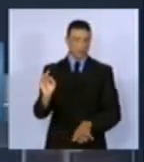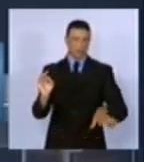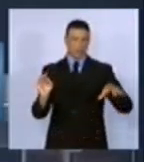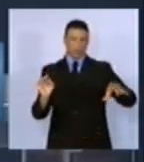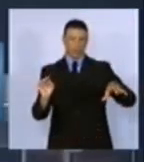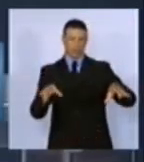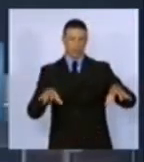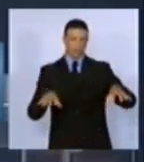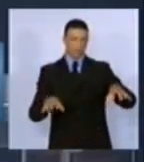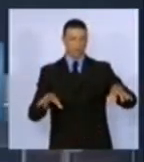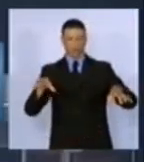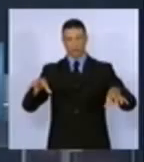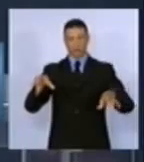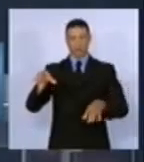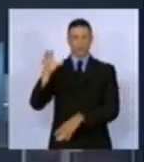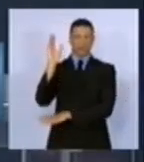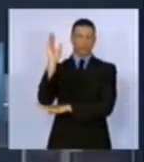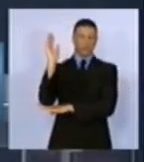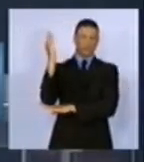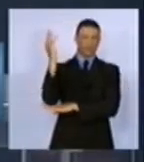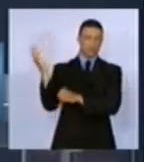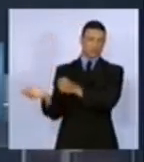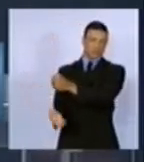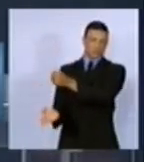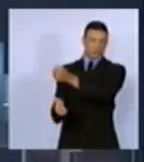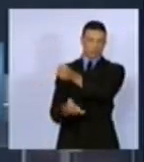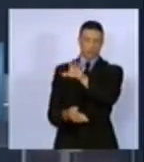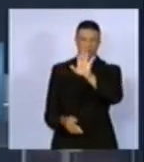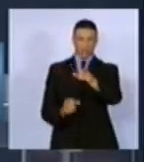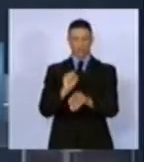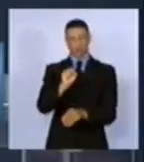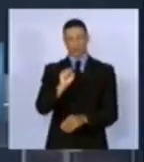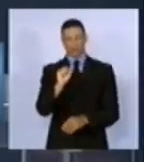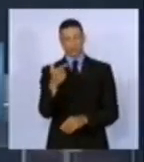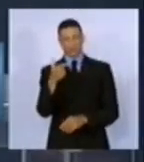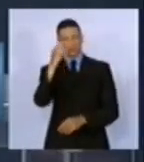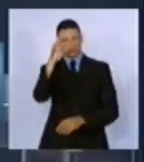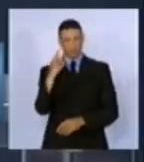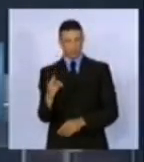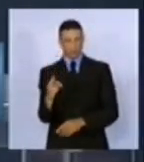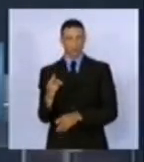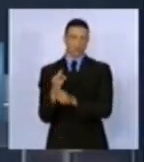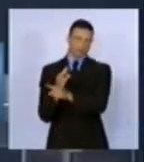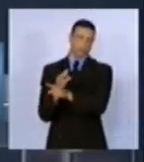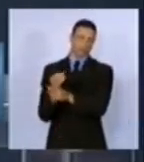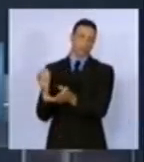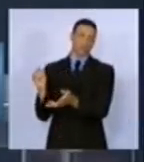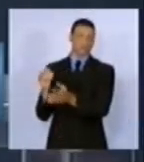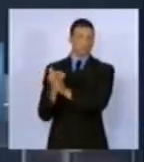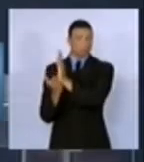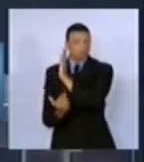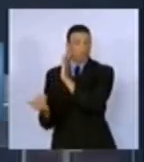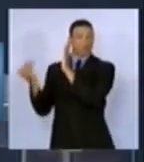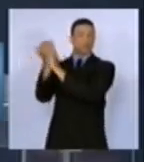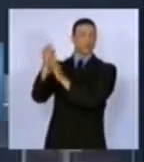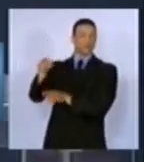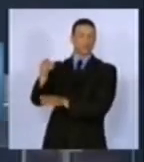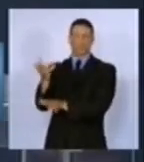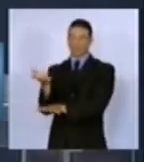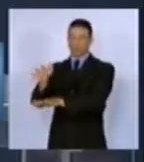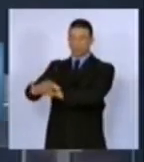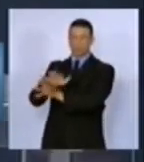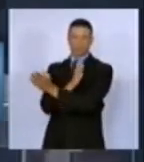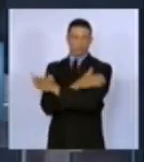açúcar esse índice é 82 quase 82% então o setor de cana destaca-se dos outros pela formalização do